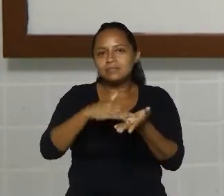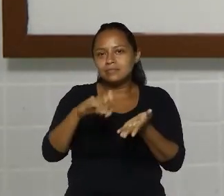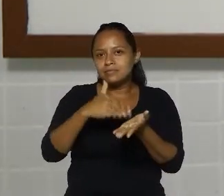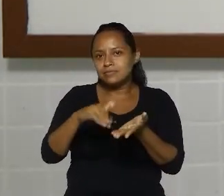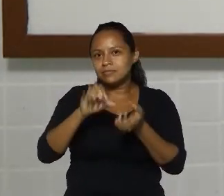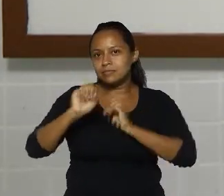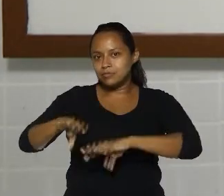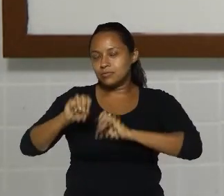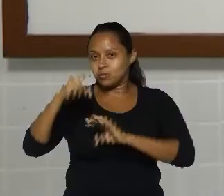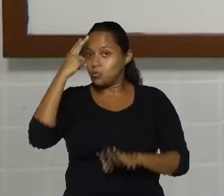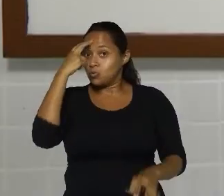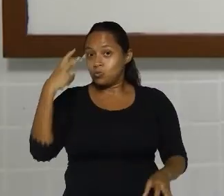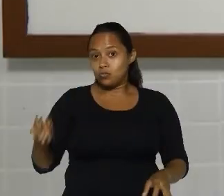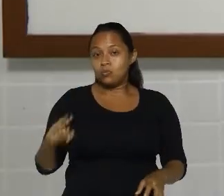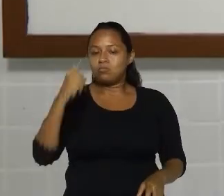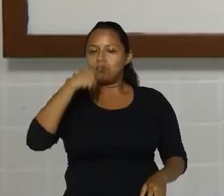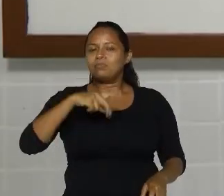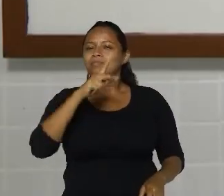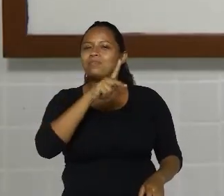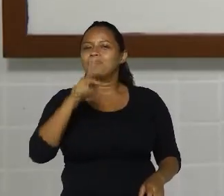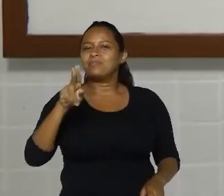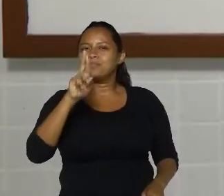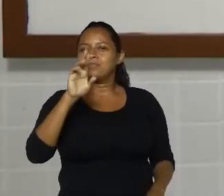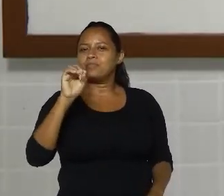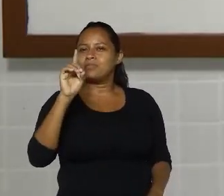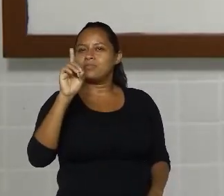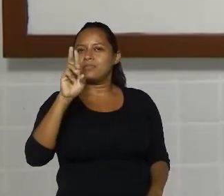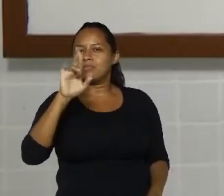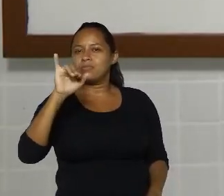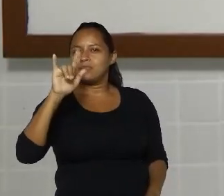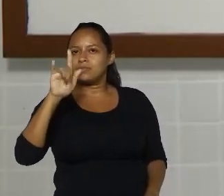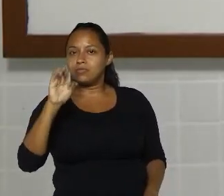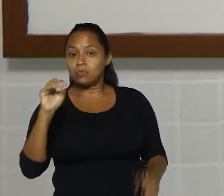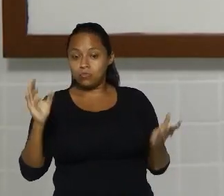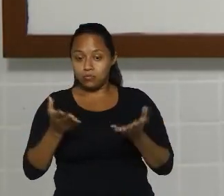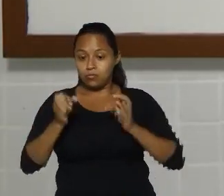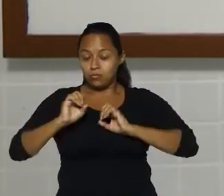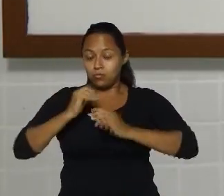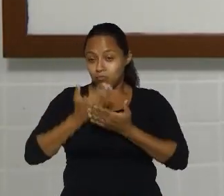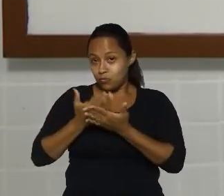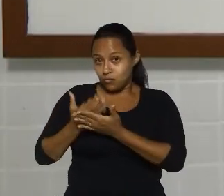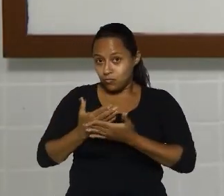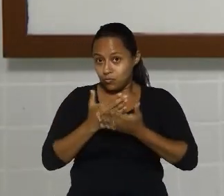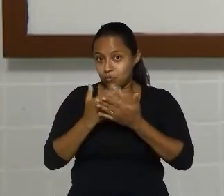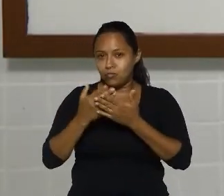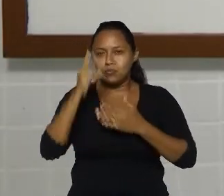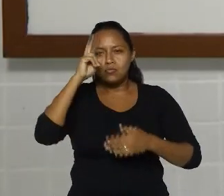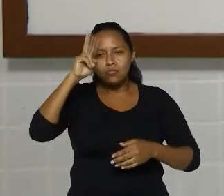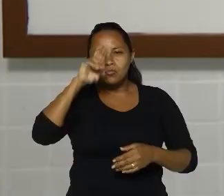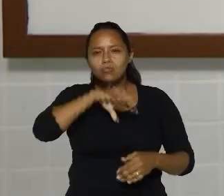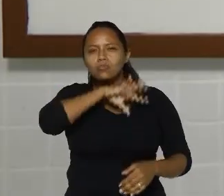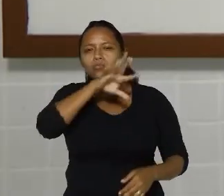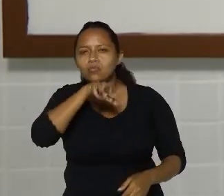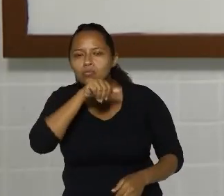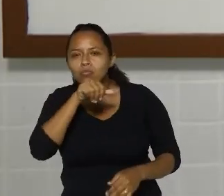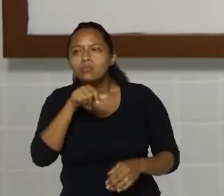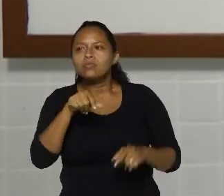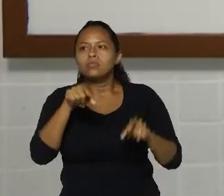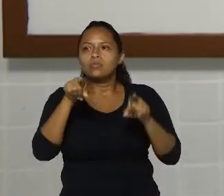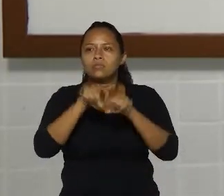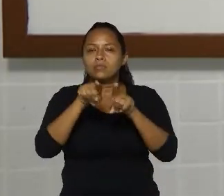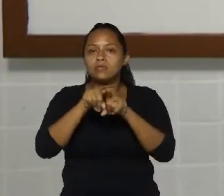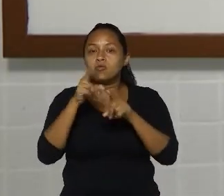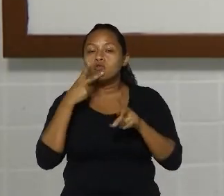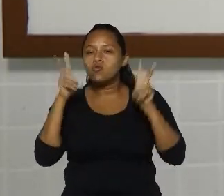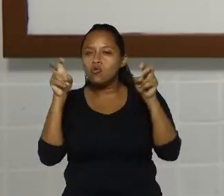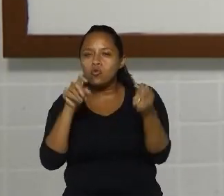e Cultura. Eu sou o professor Rodrigo e nesta aula nós vamos estudar a respeito da histologia animal, especificamente